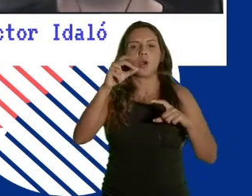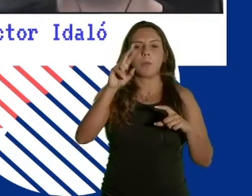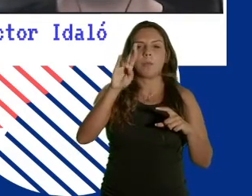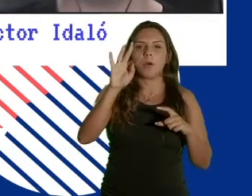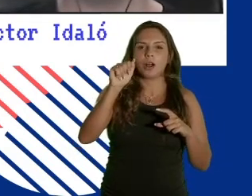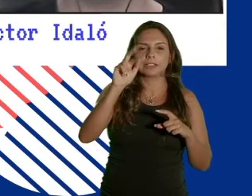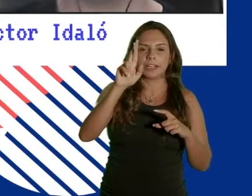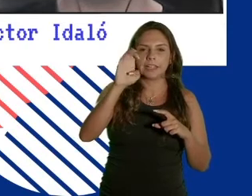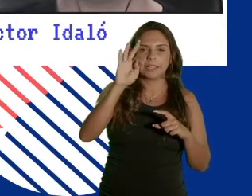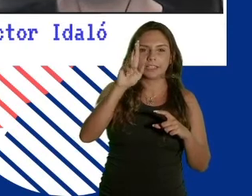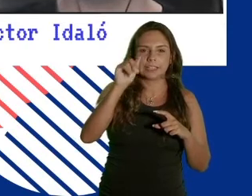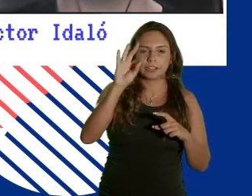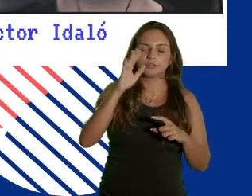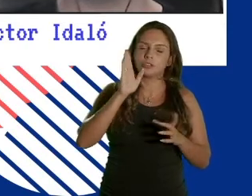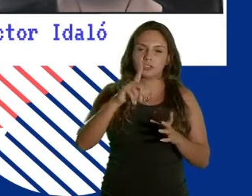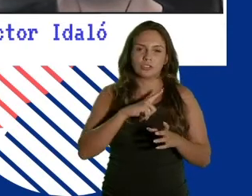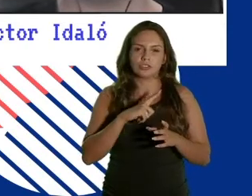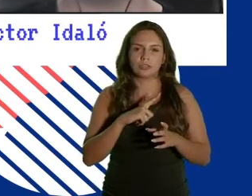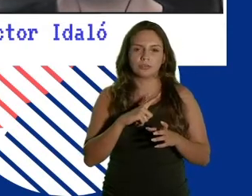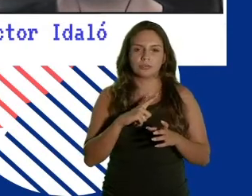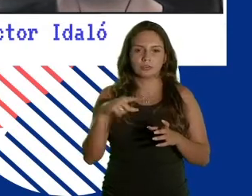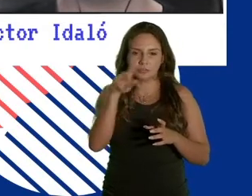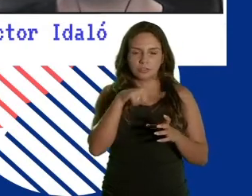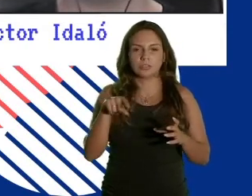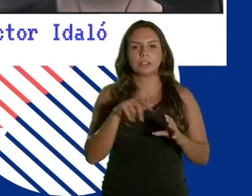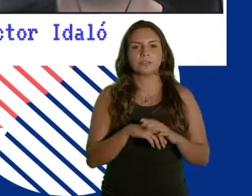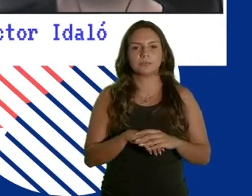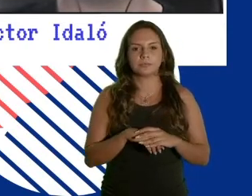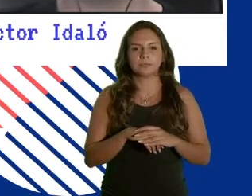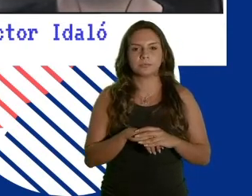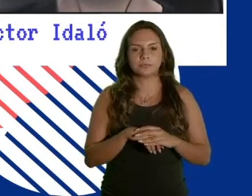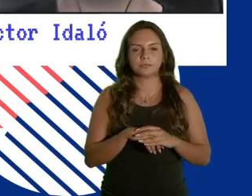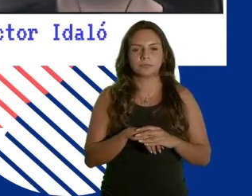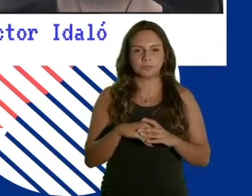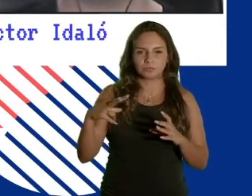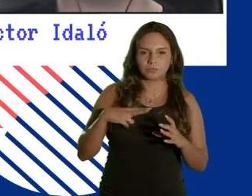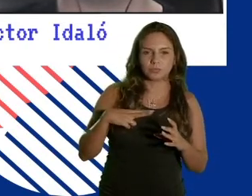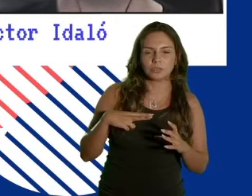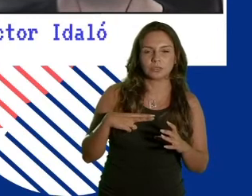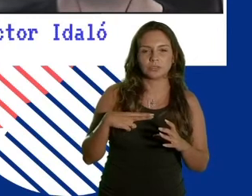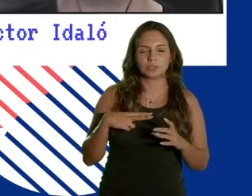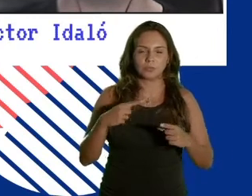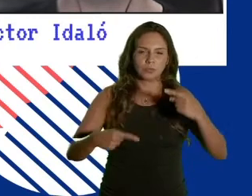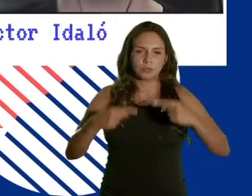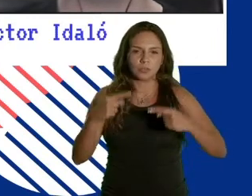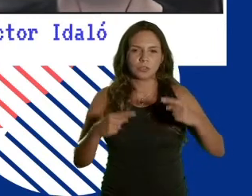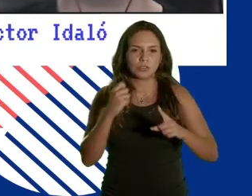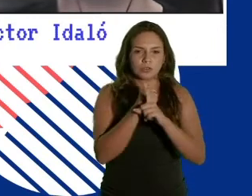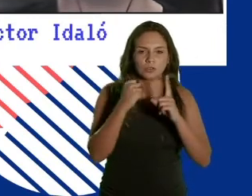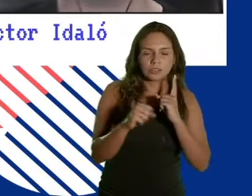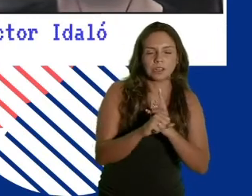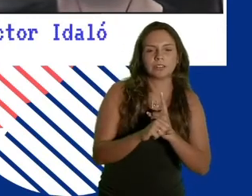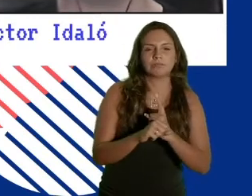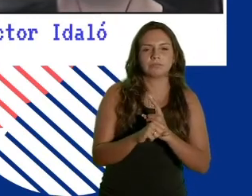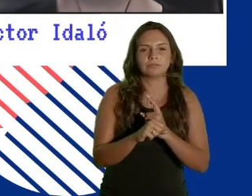porque eu já tive esses arrobos pessoais, políticos,